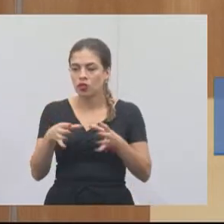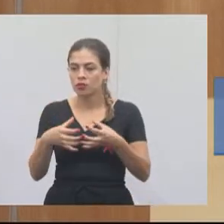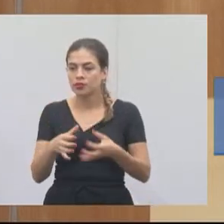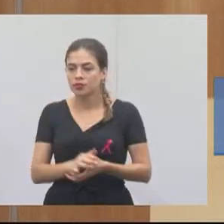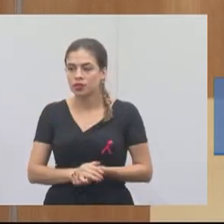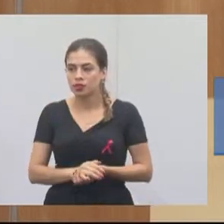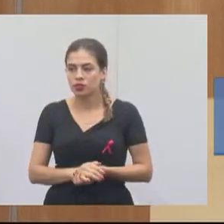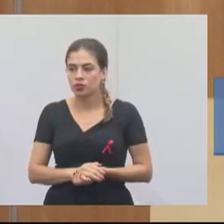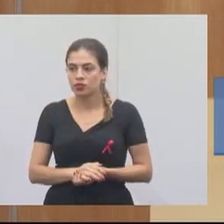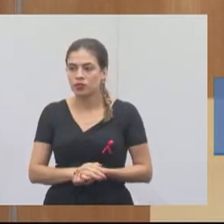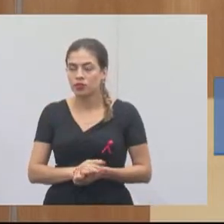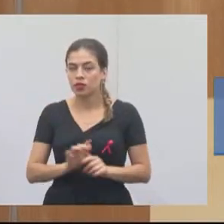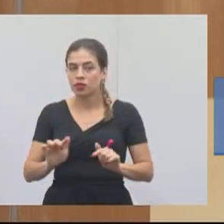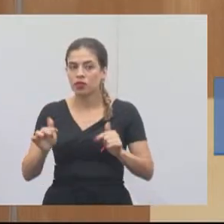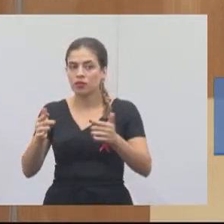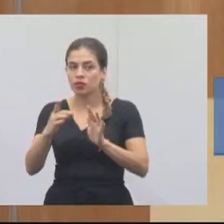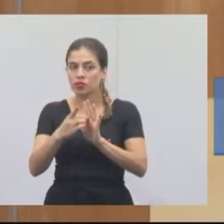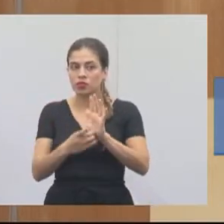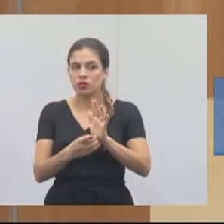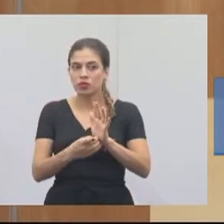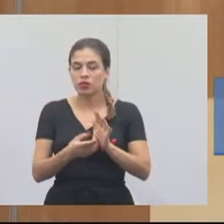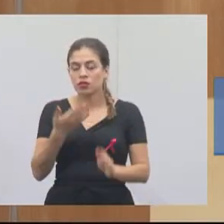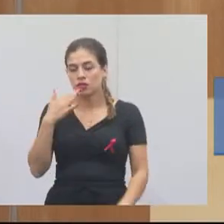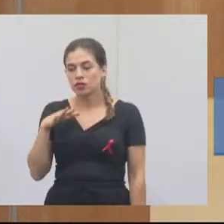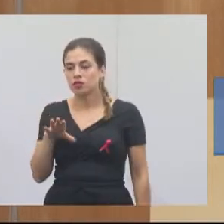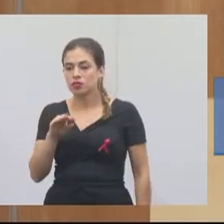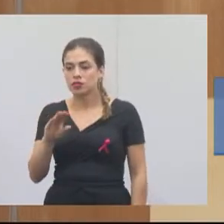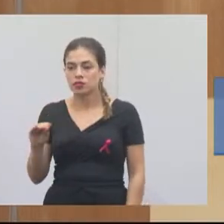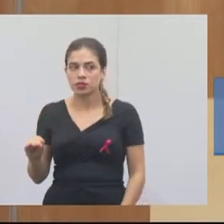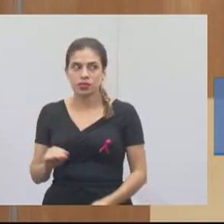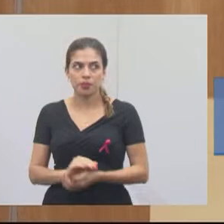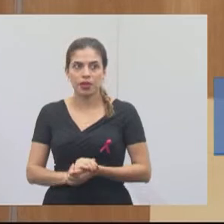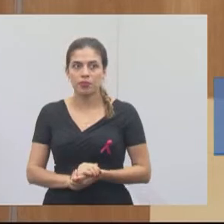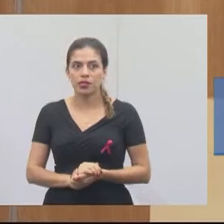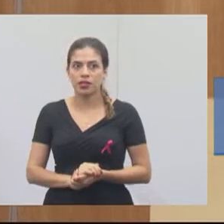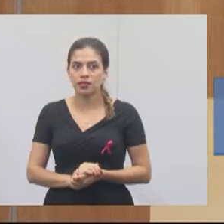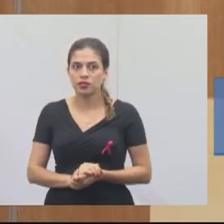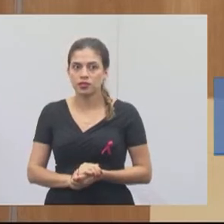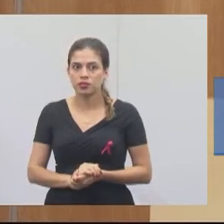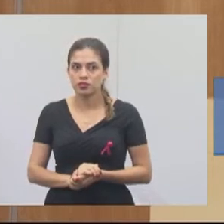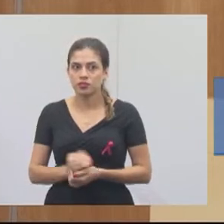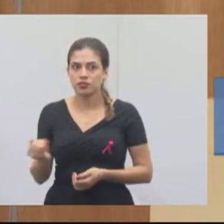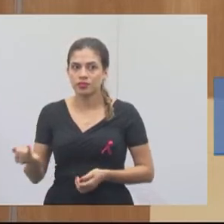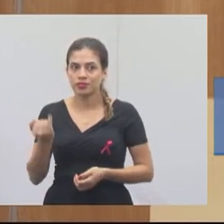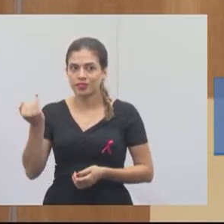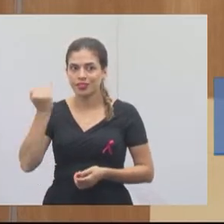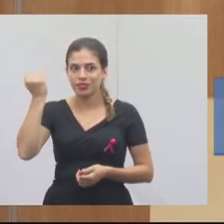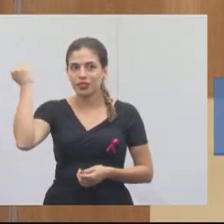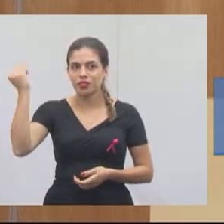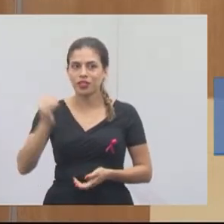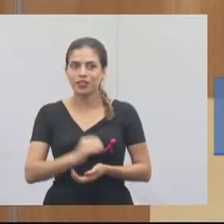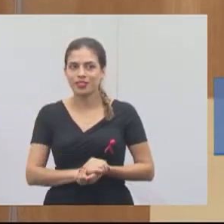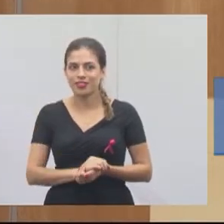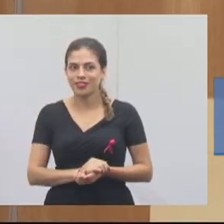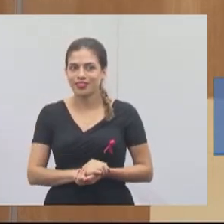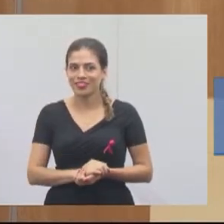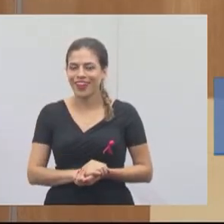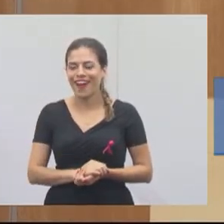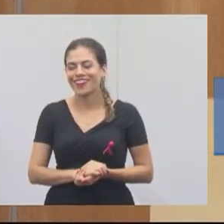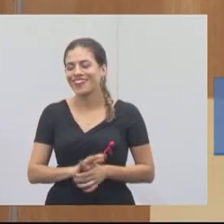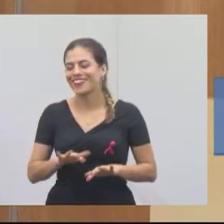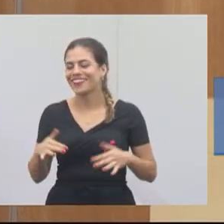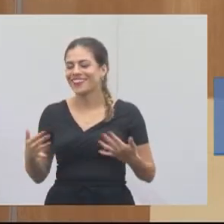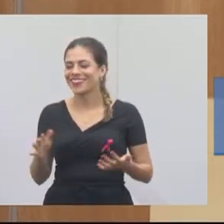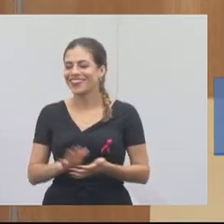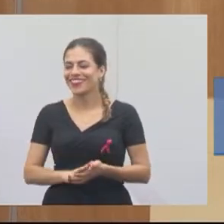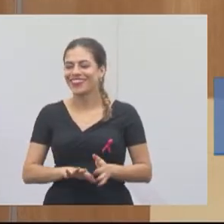né, que vai defender o direito das crianças e do adolescente. É muito importante, Paulinho. Temos aí o